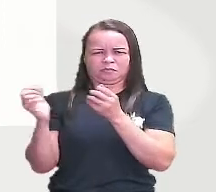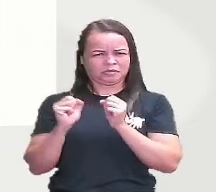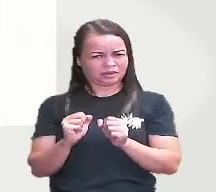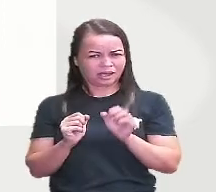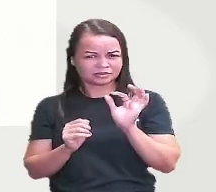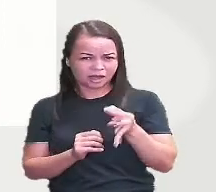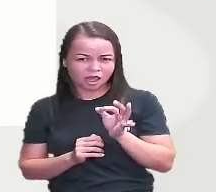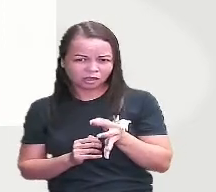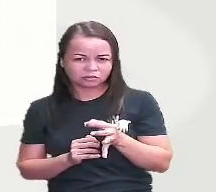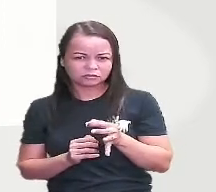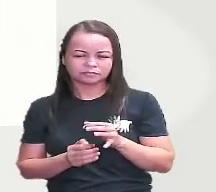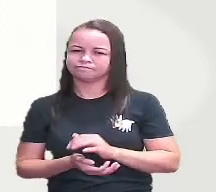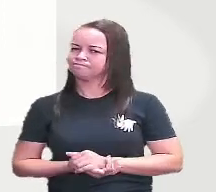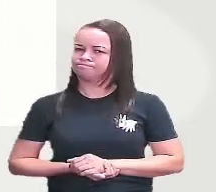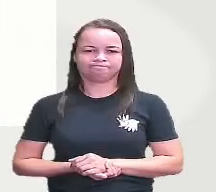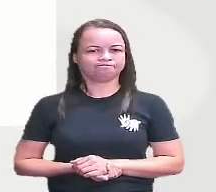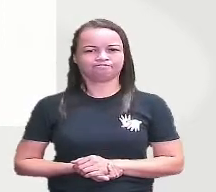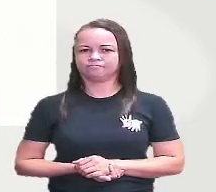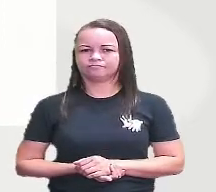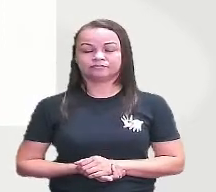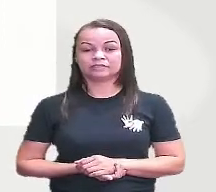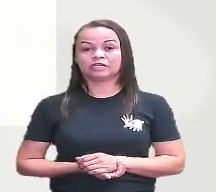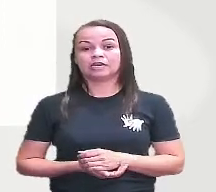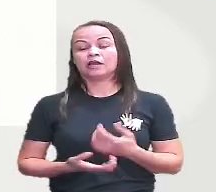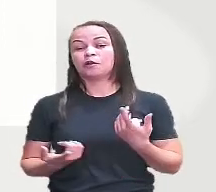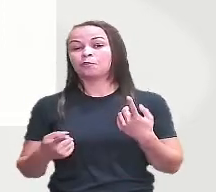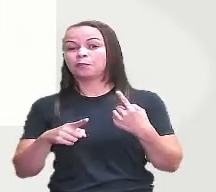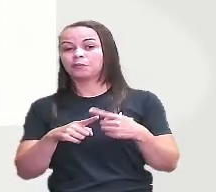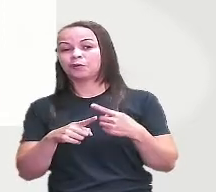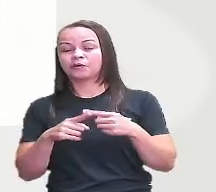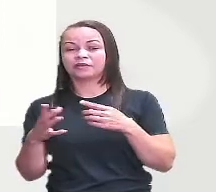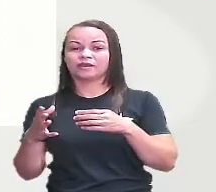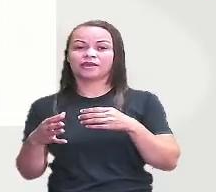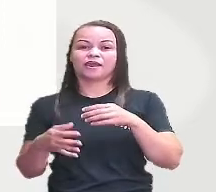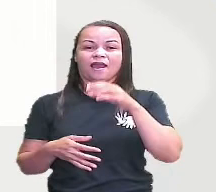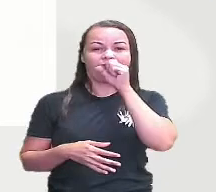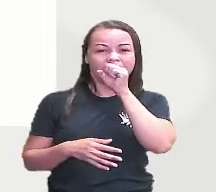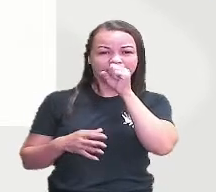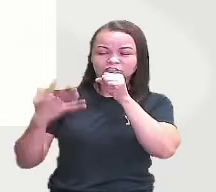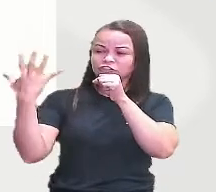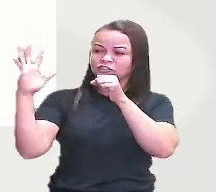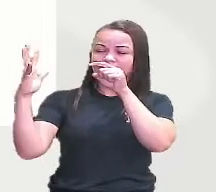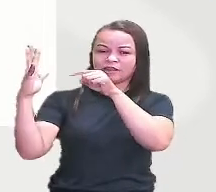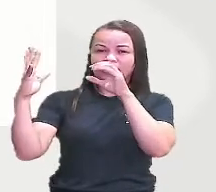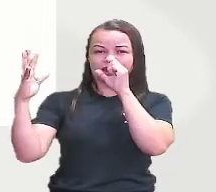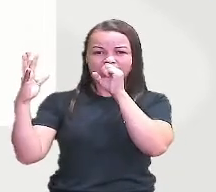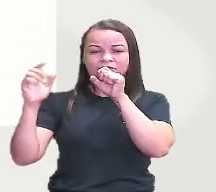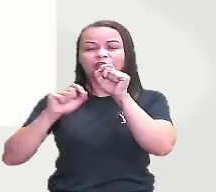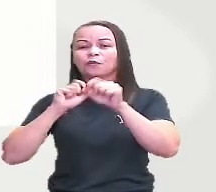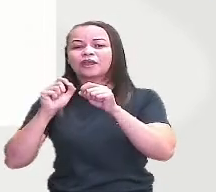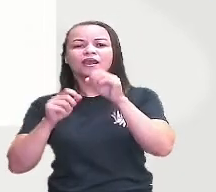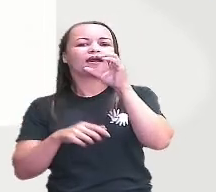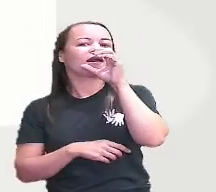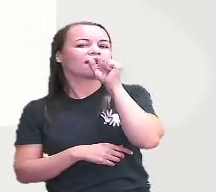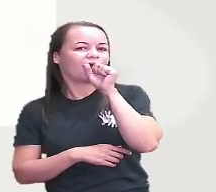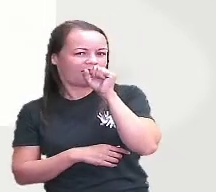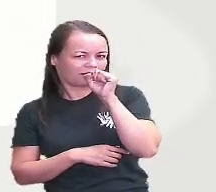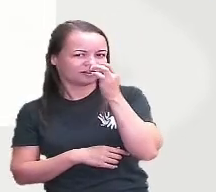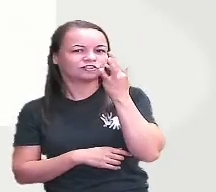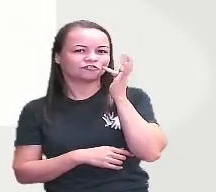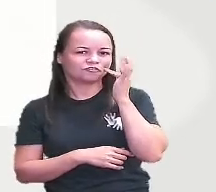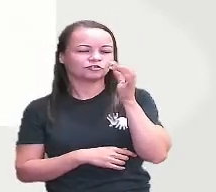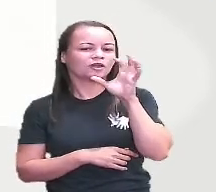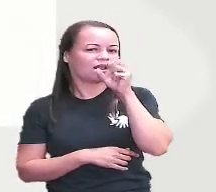uvas? Também não, porque a laranjeira tem o que na laranjeira? Tem